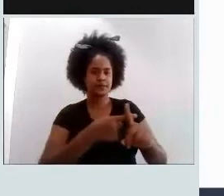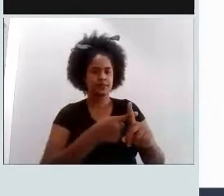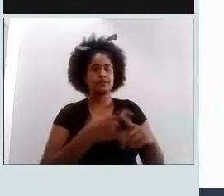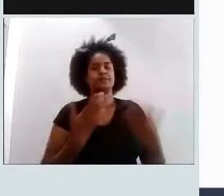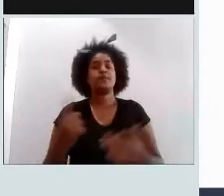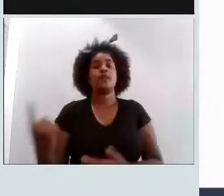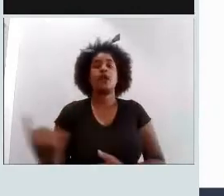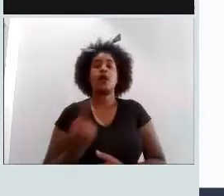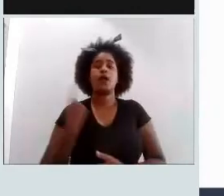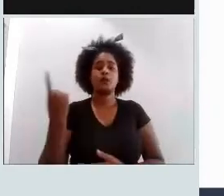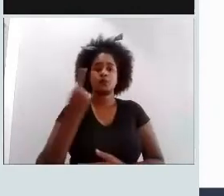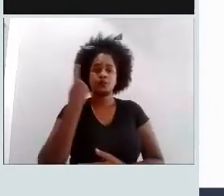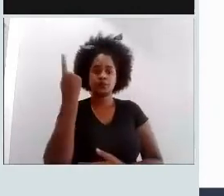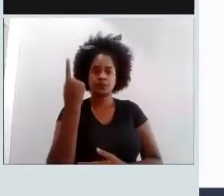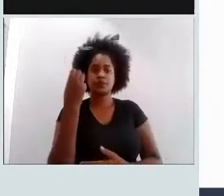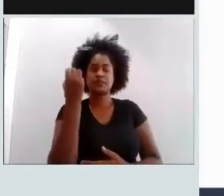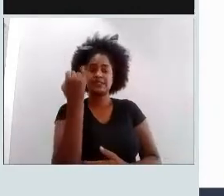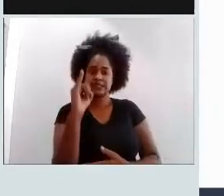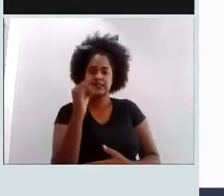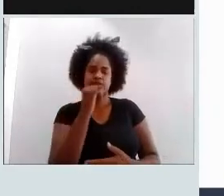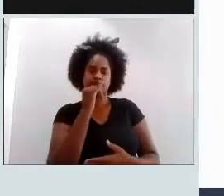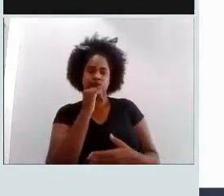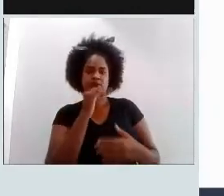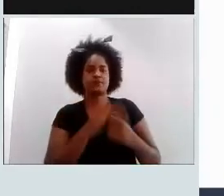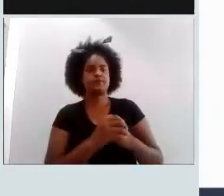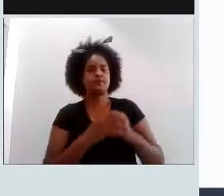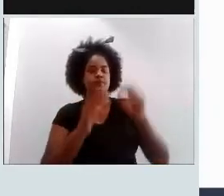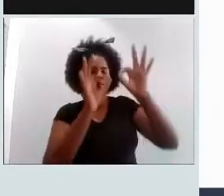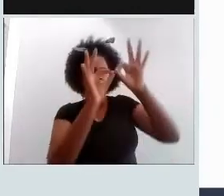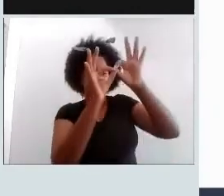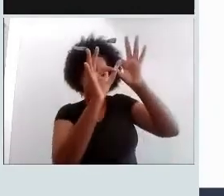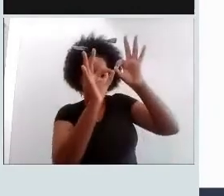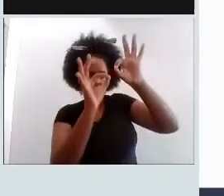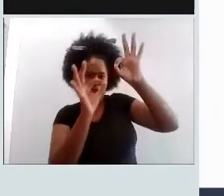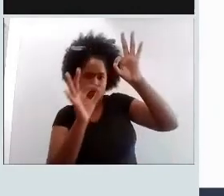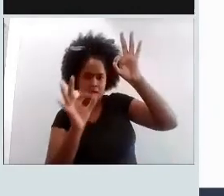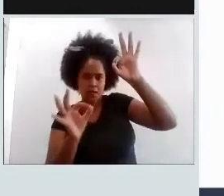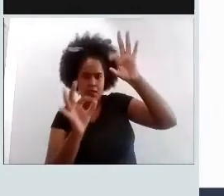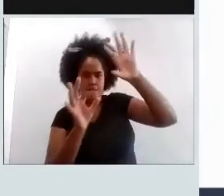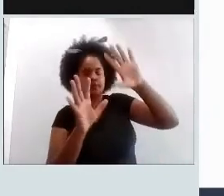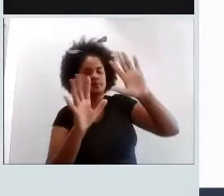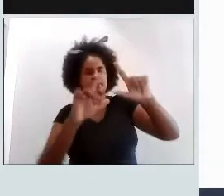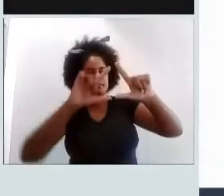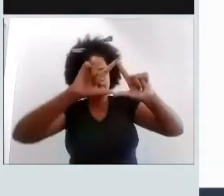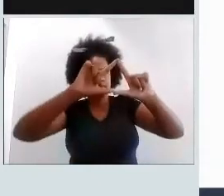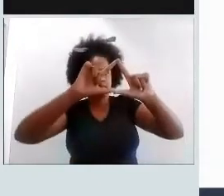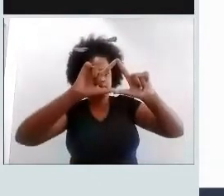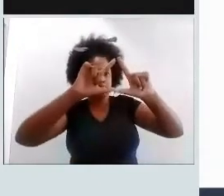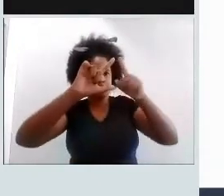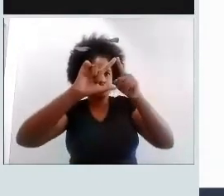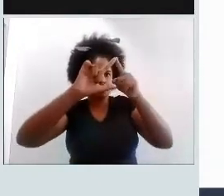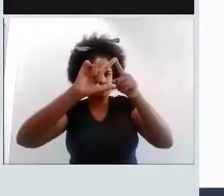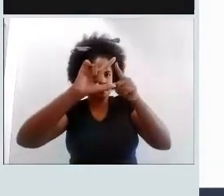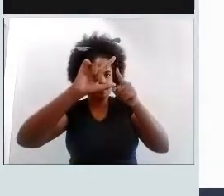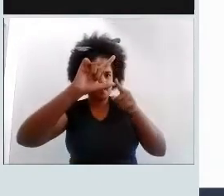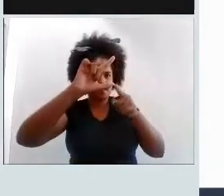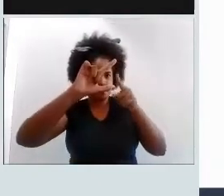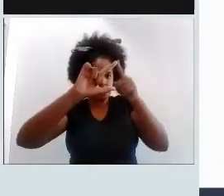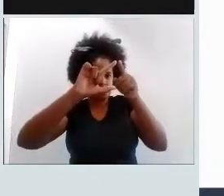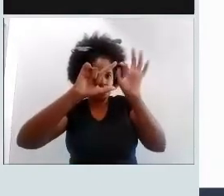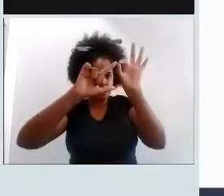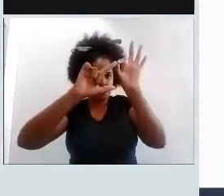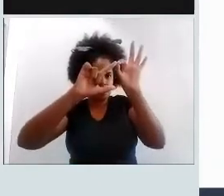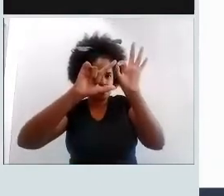desse triângulo até o final, nós vamos ter a altura desse triângulo, certo?